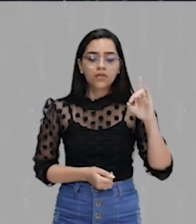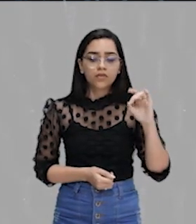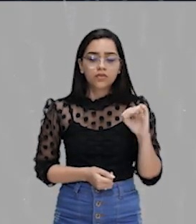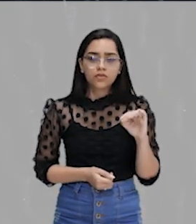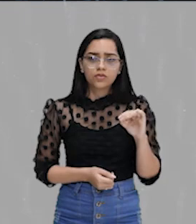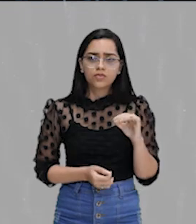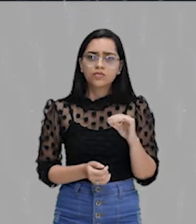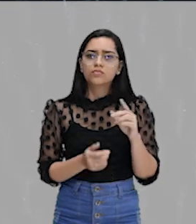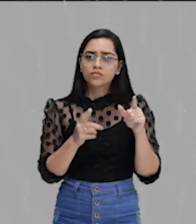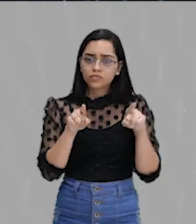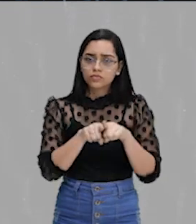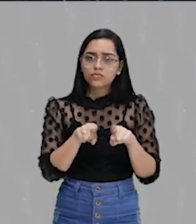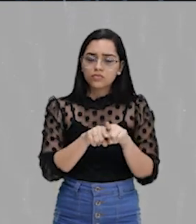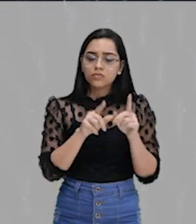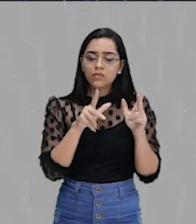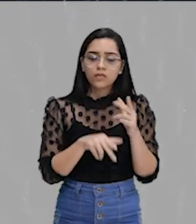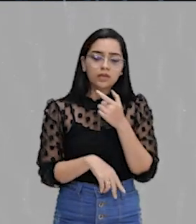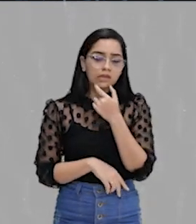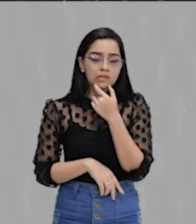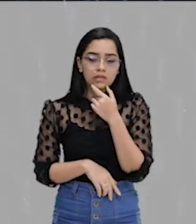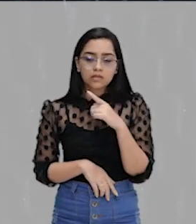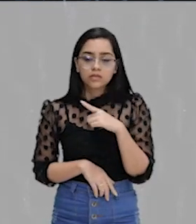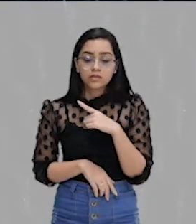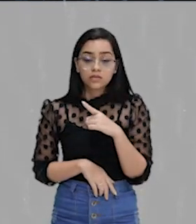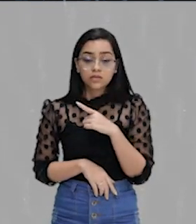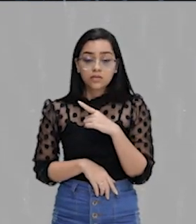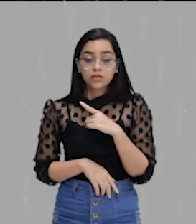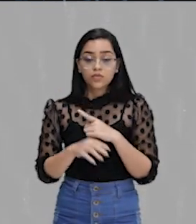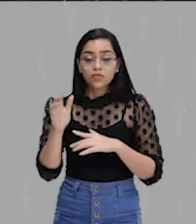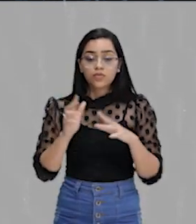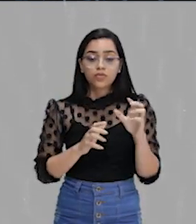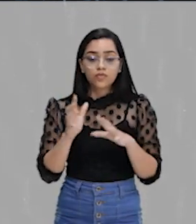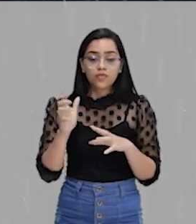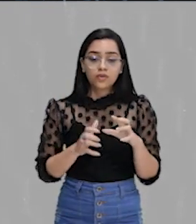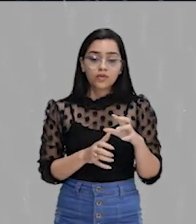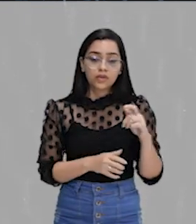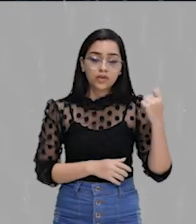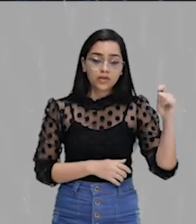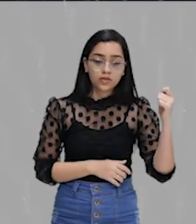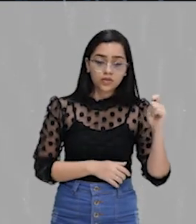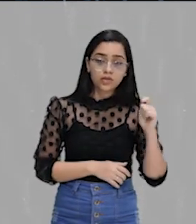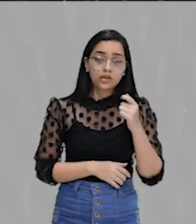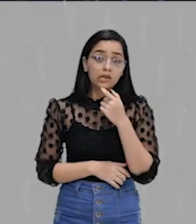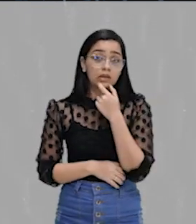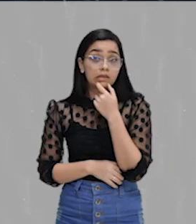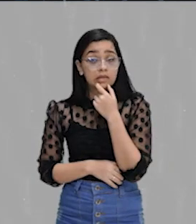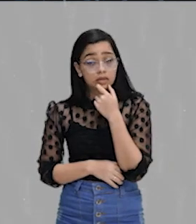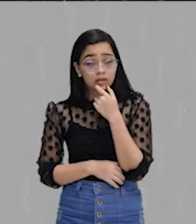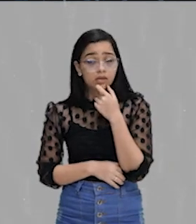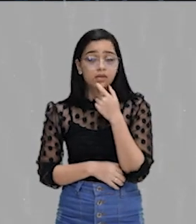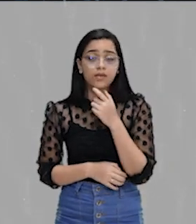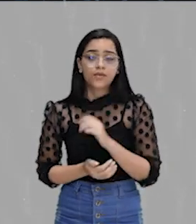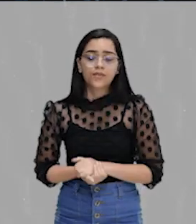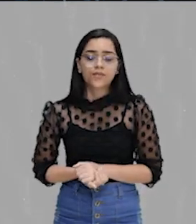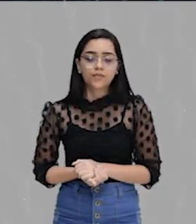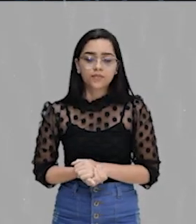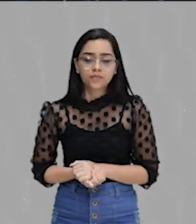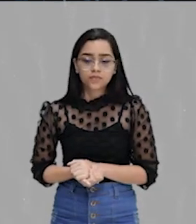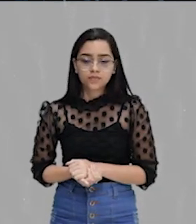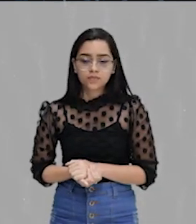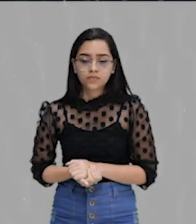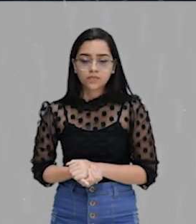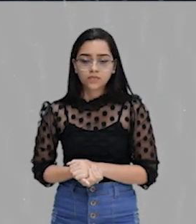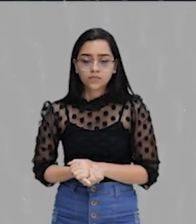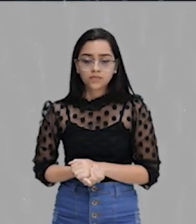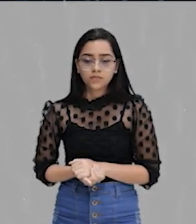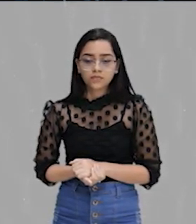Olha só, A faz referência ao conflito entre Argentina e Inglaterra, Argentina e Reino Unido, por territórios aqui na